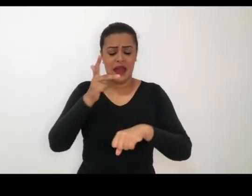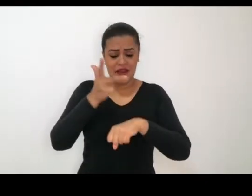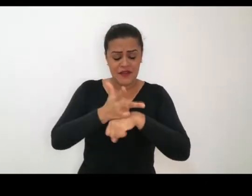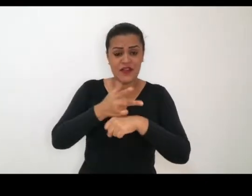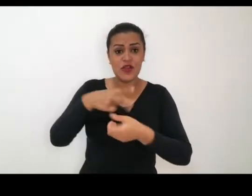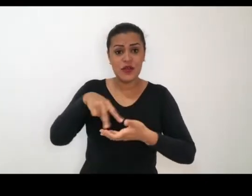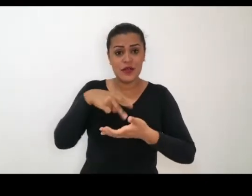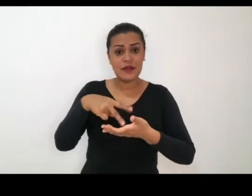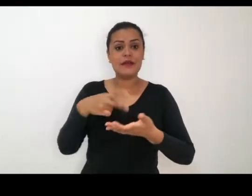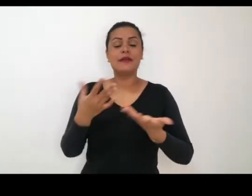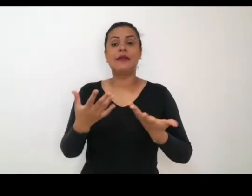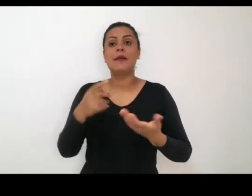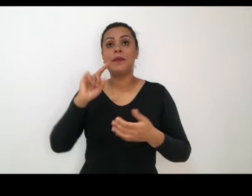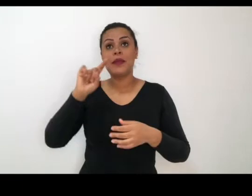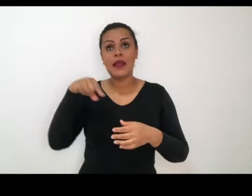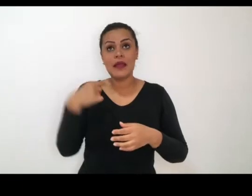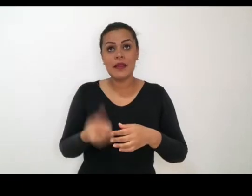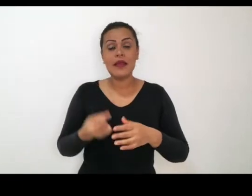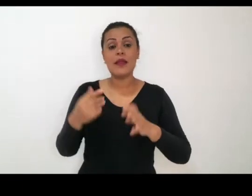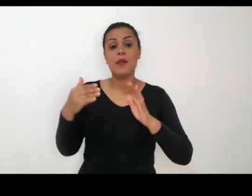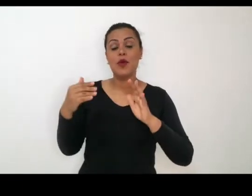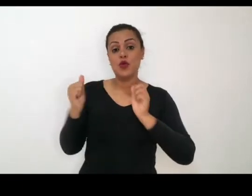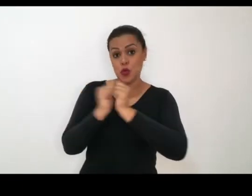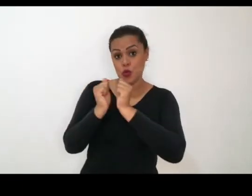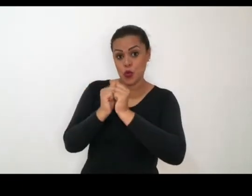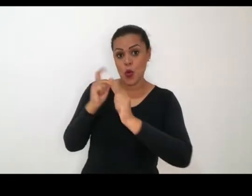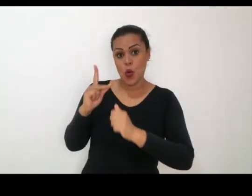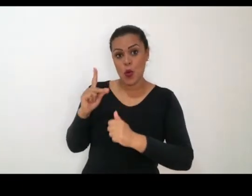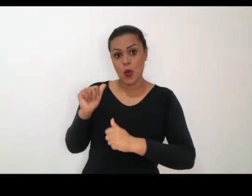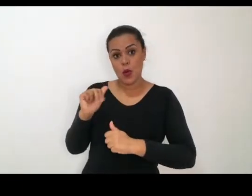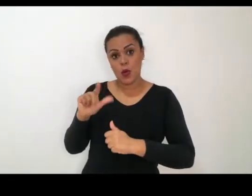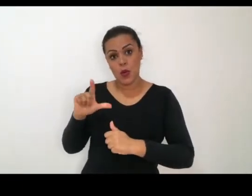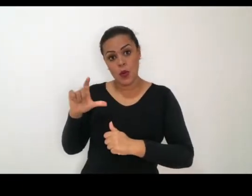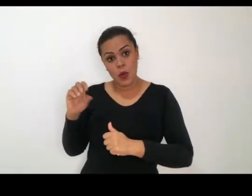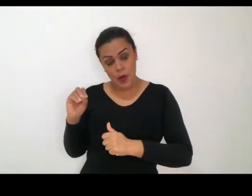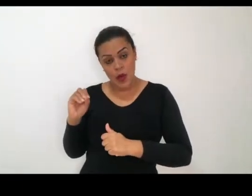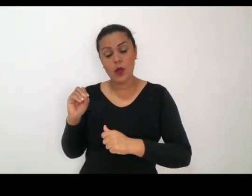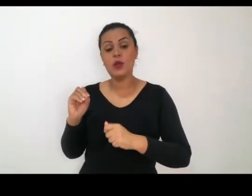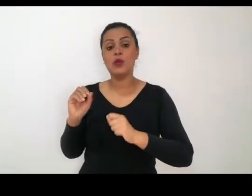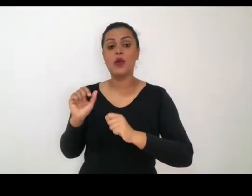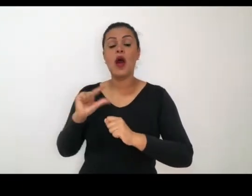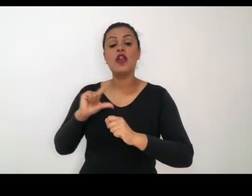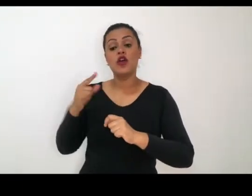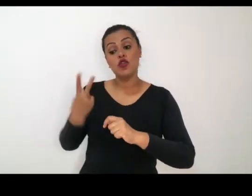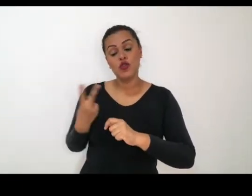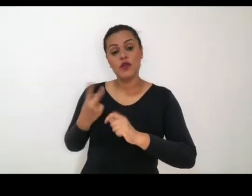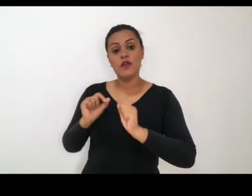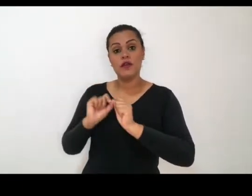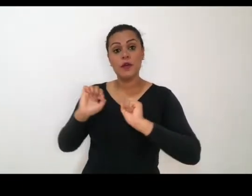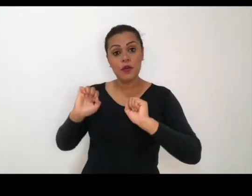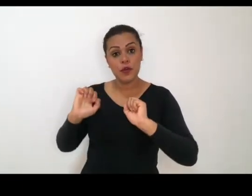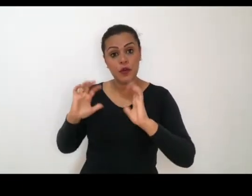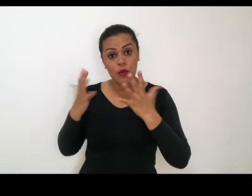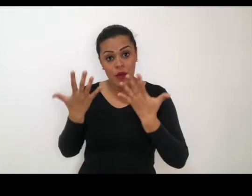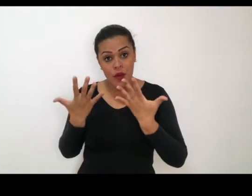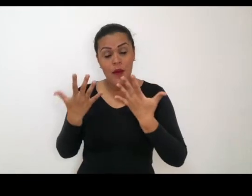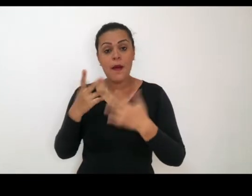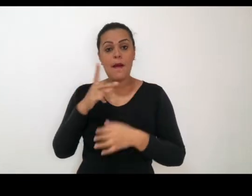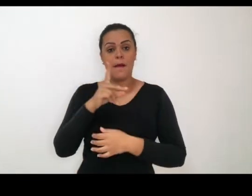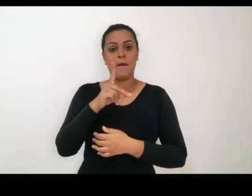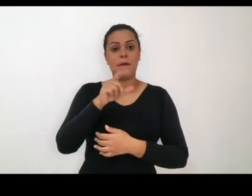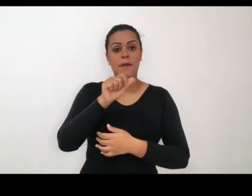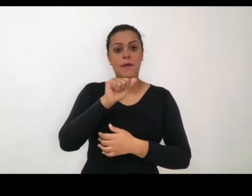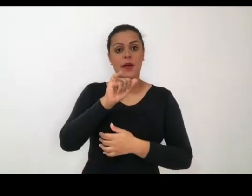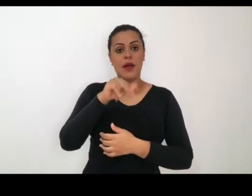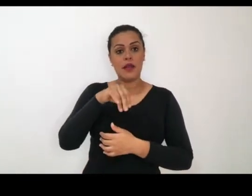Caldas, um, um evento chamado Painel Brasil, dentro de um outro evento, que era uma mostra paralela